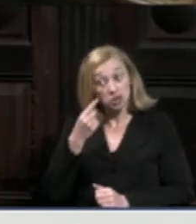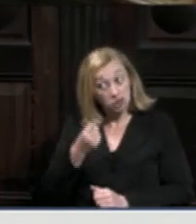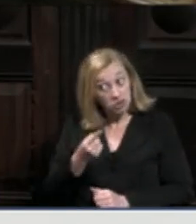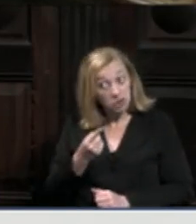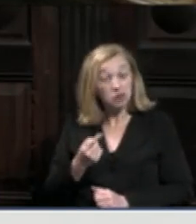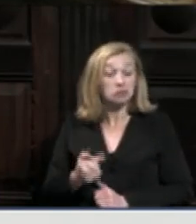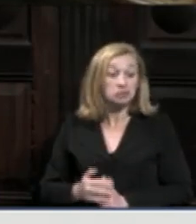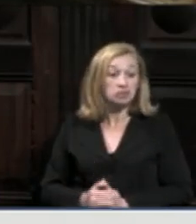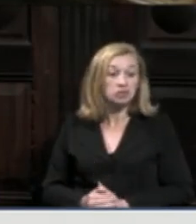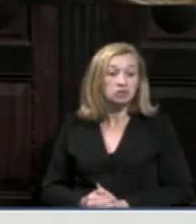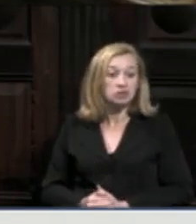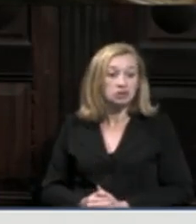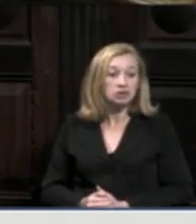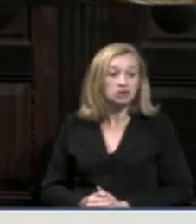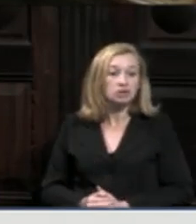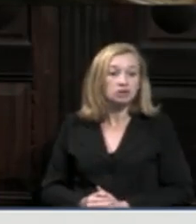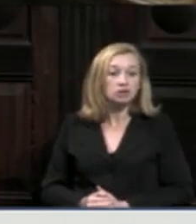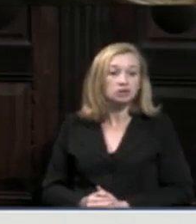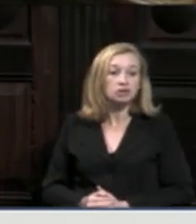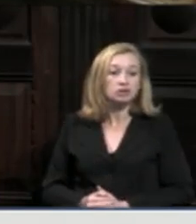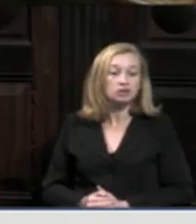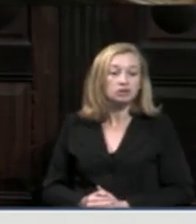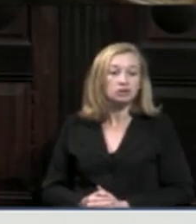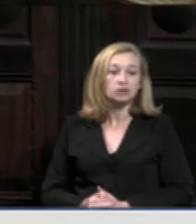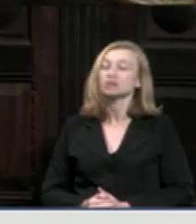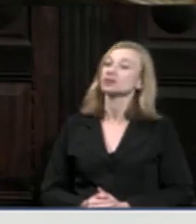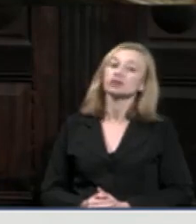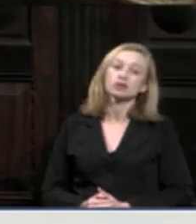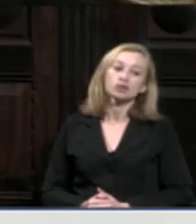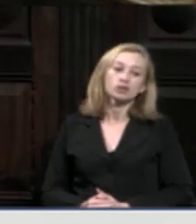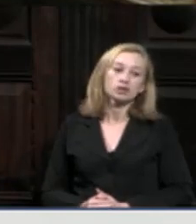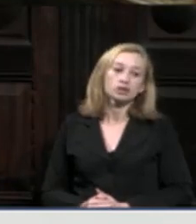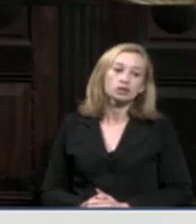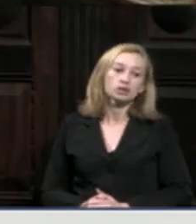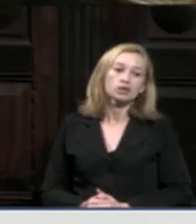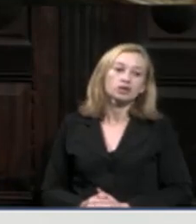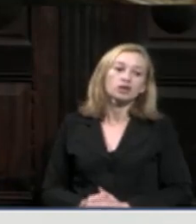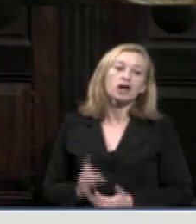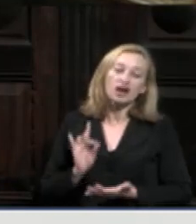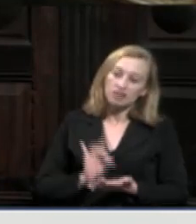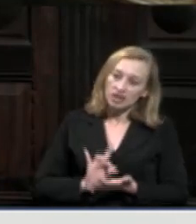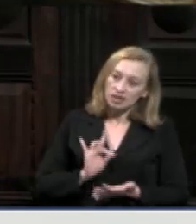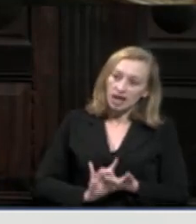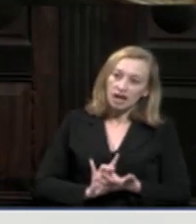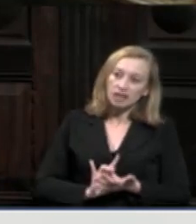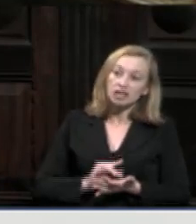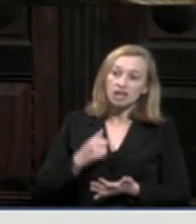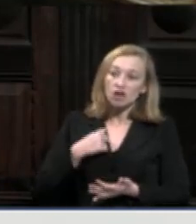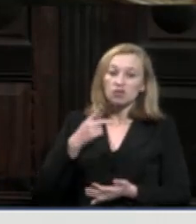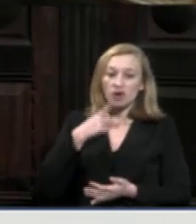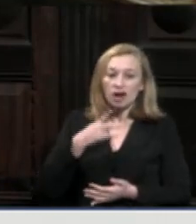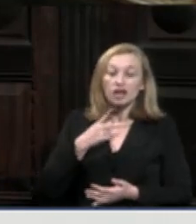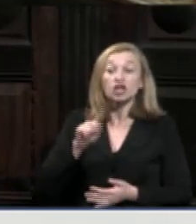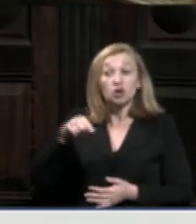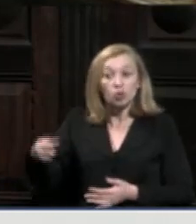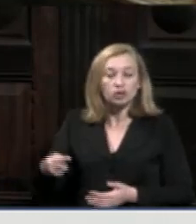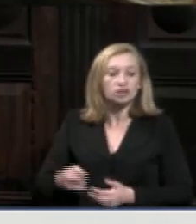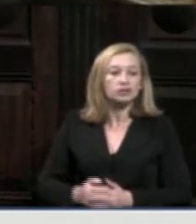é uma leitura totalmente equivocada, que não corresponde à verdade do que foi dito aqui. Outra